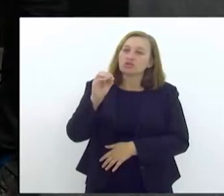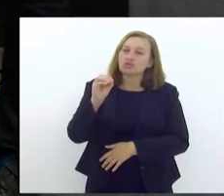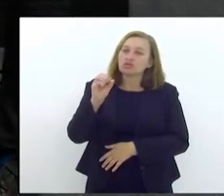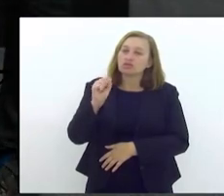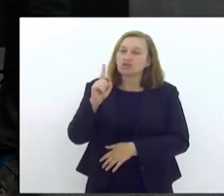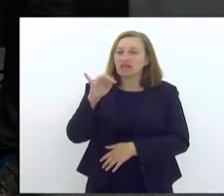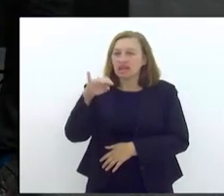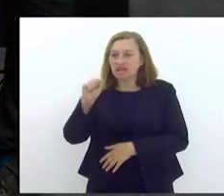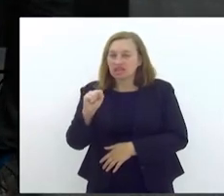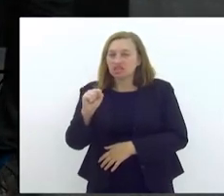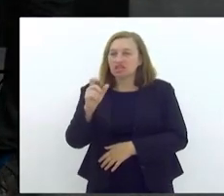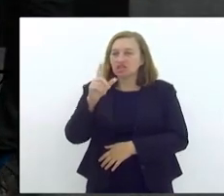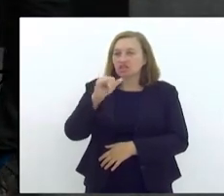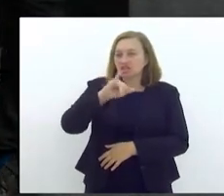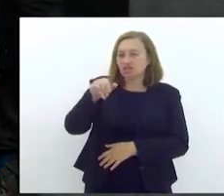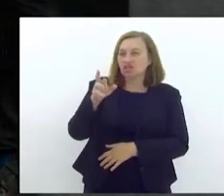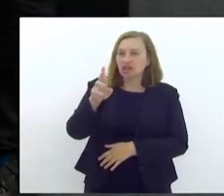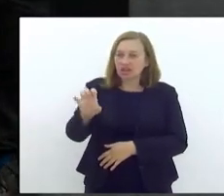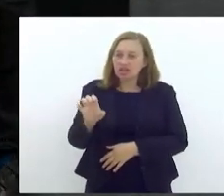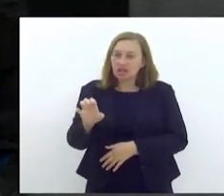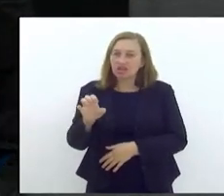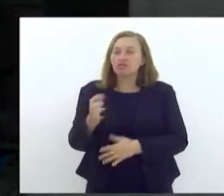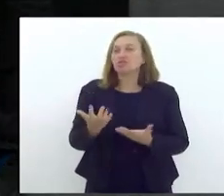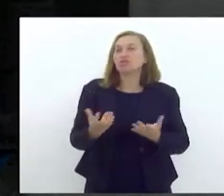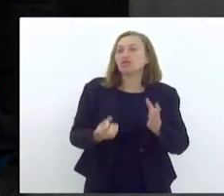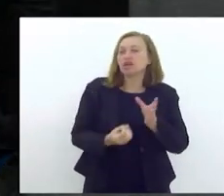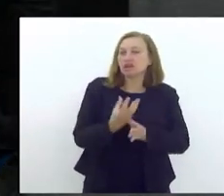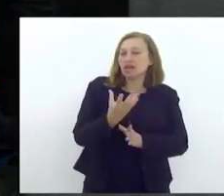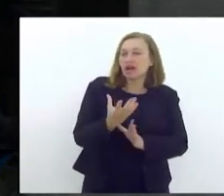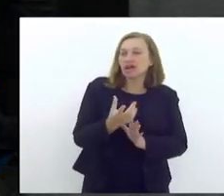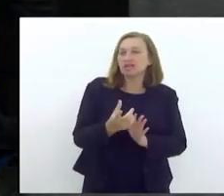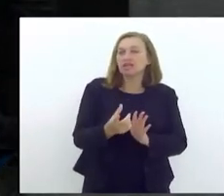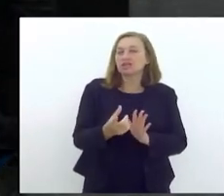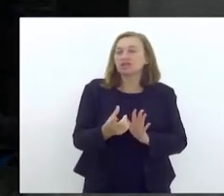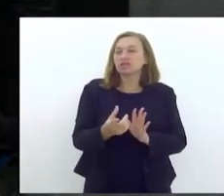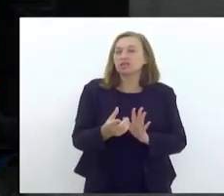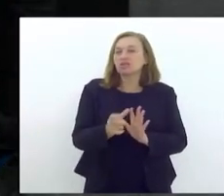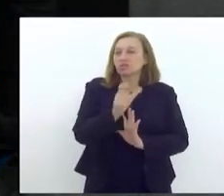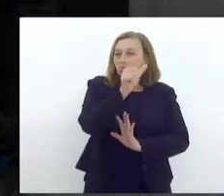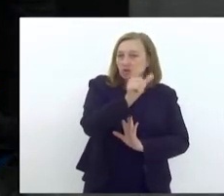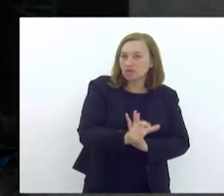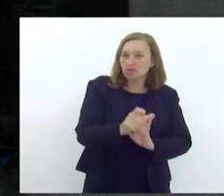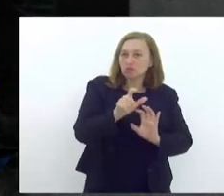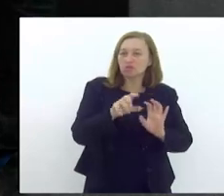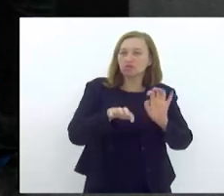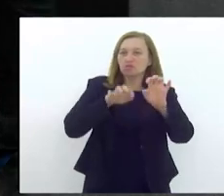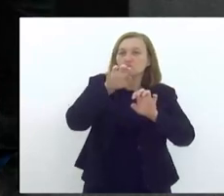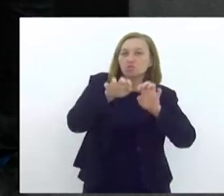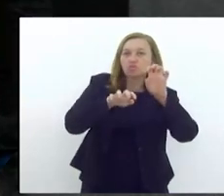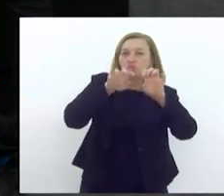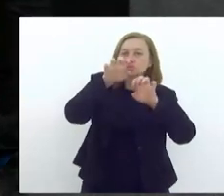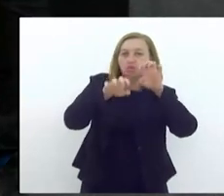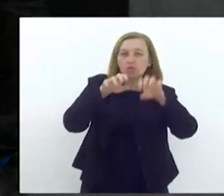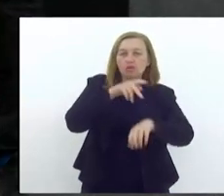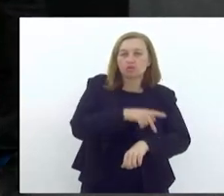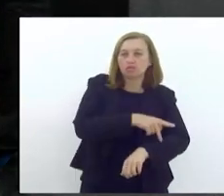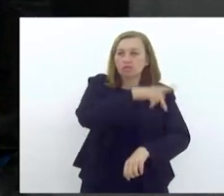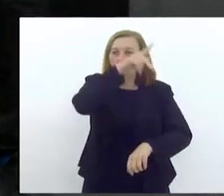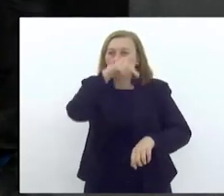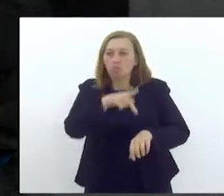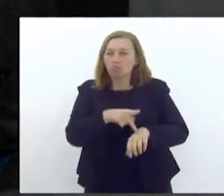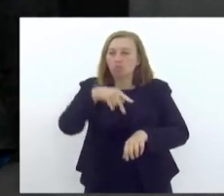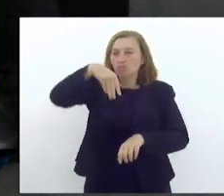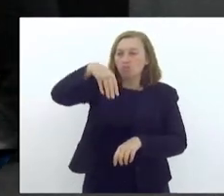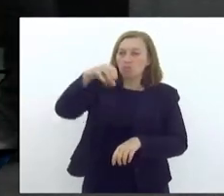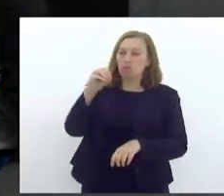foram sugeridas por montanhistas né porque conhecem muito bem a natureza vivem disso então